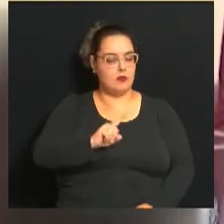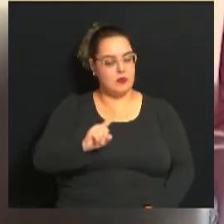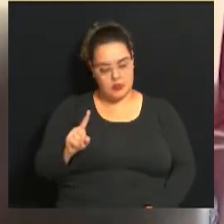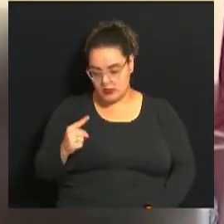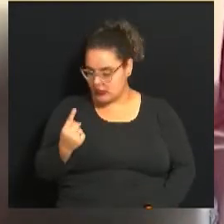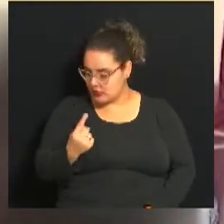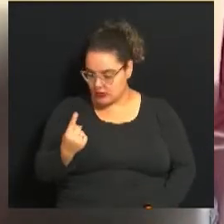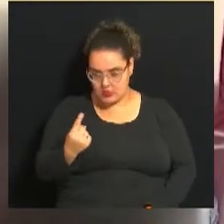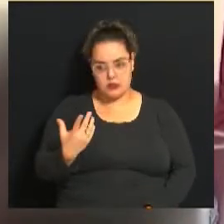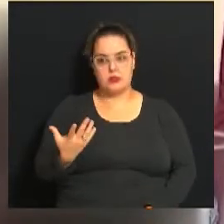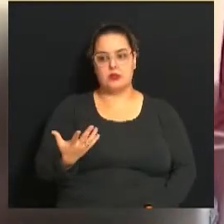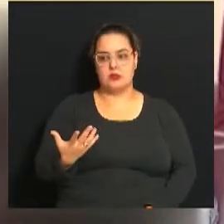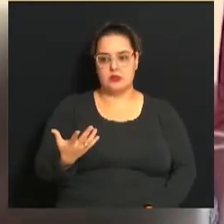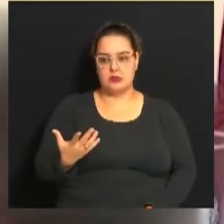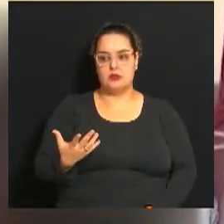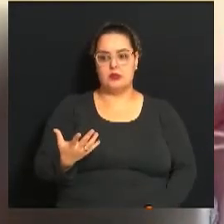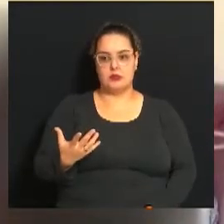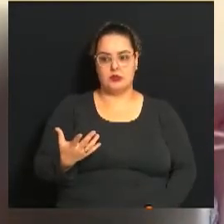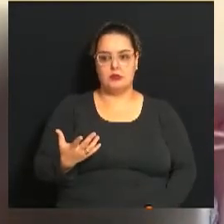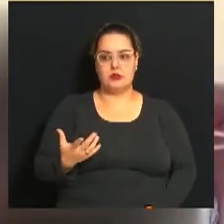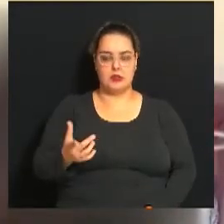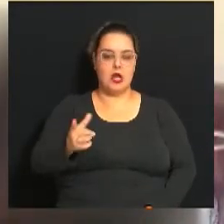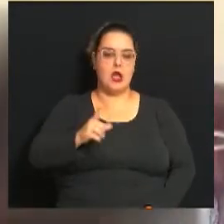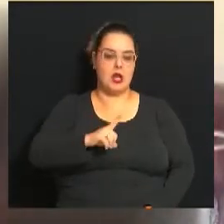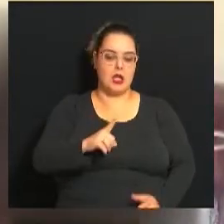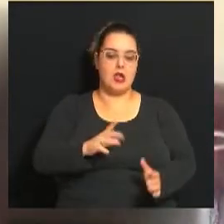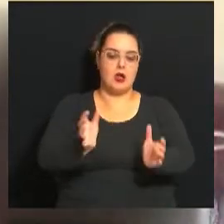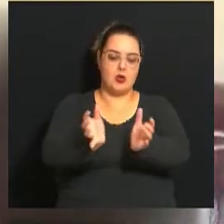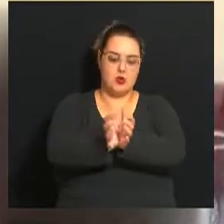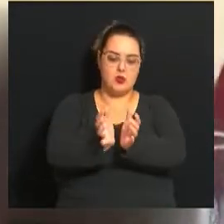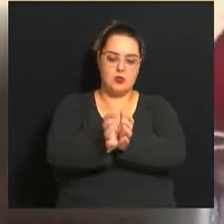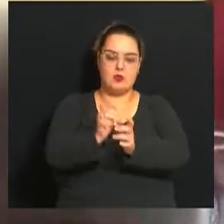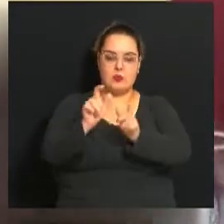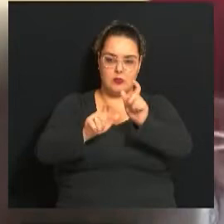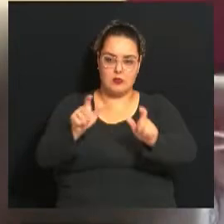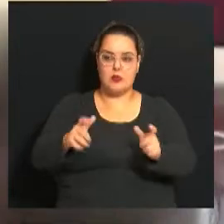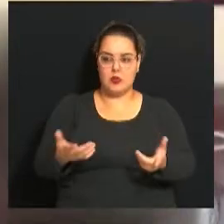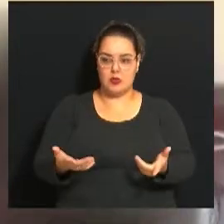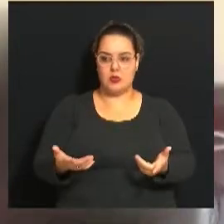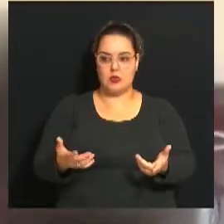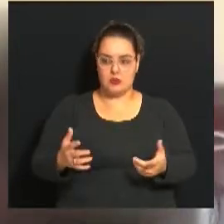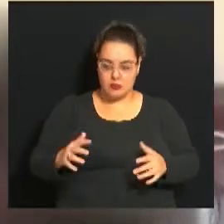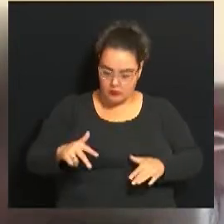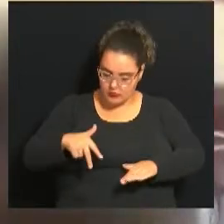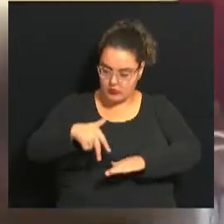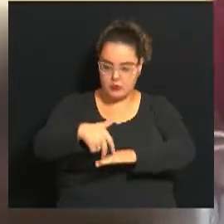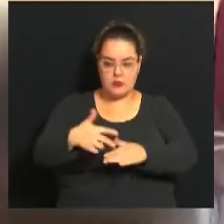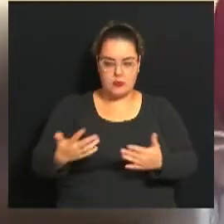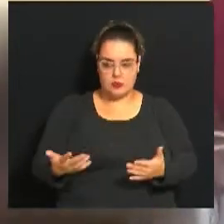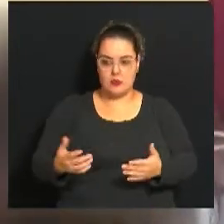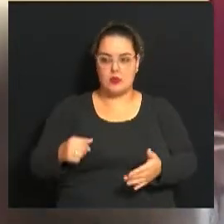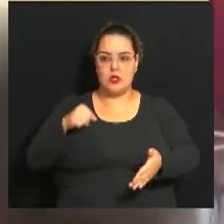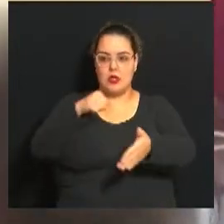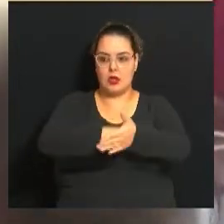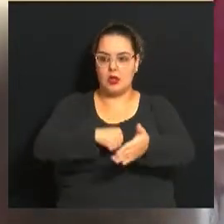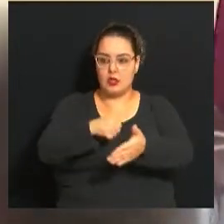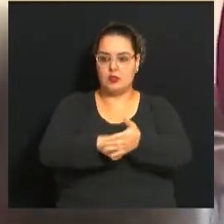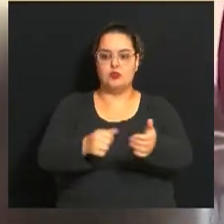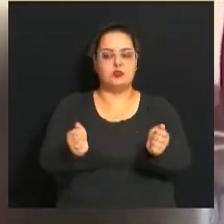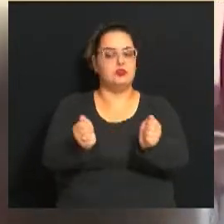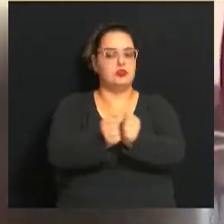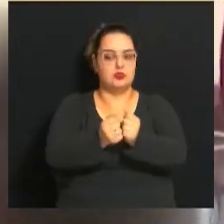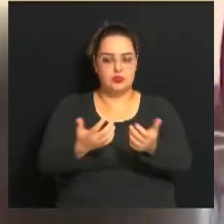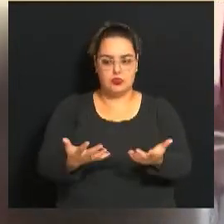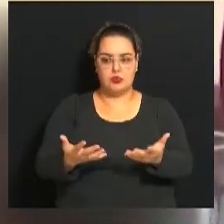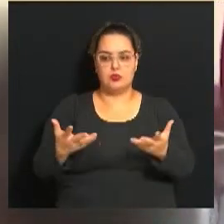A gente tem um grupo aí, nós temos pessoas dispostas, né, a lutar junto, né, com todos